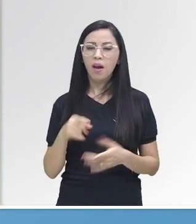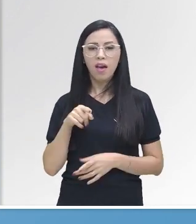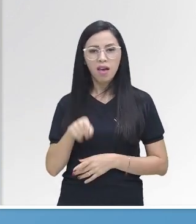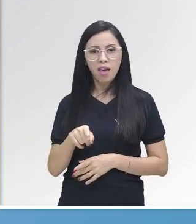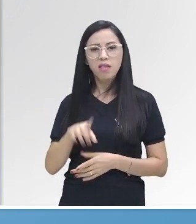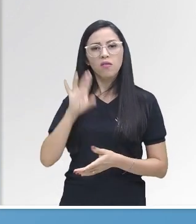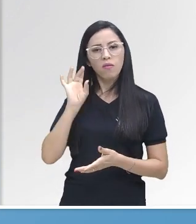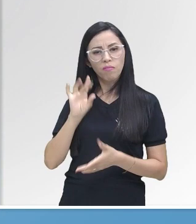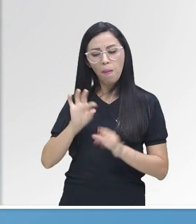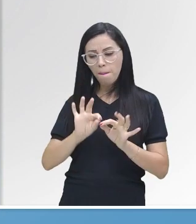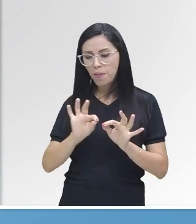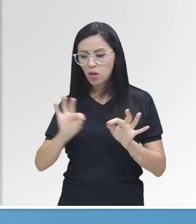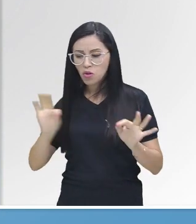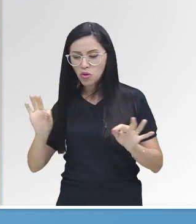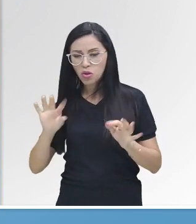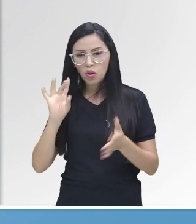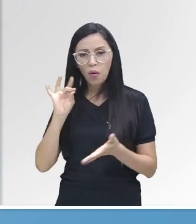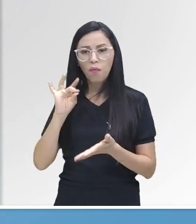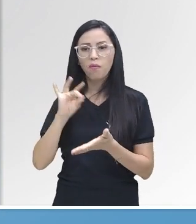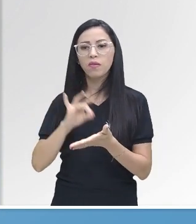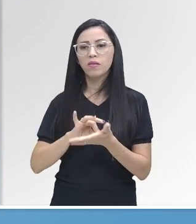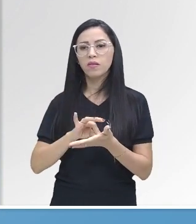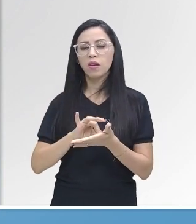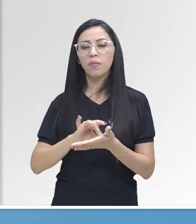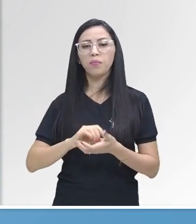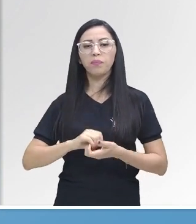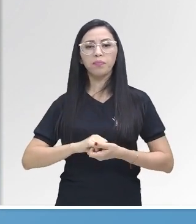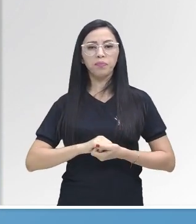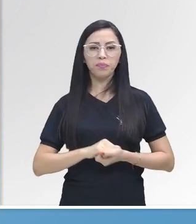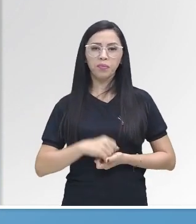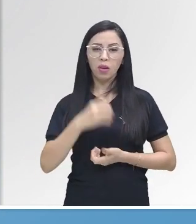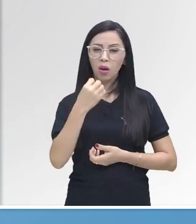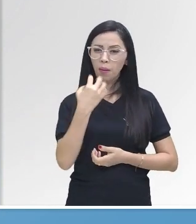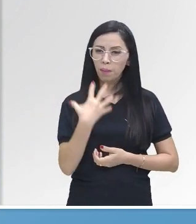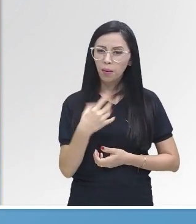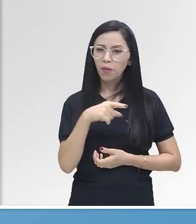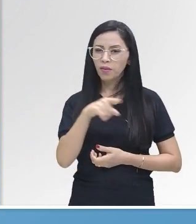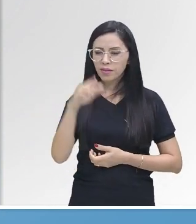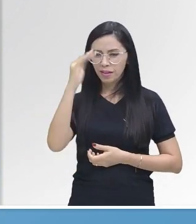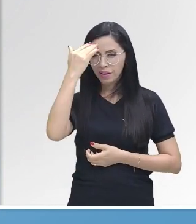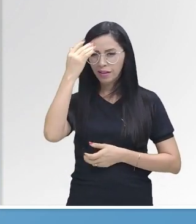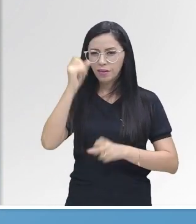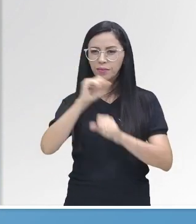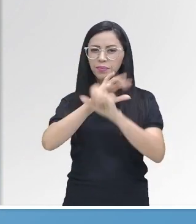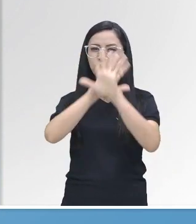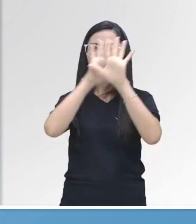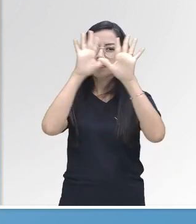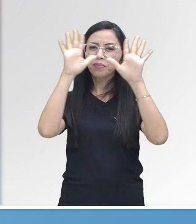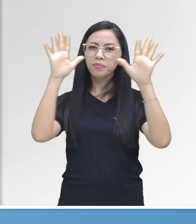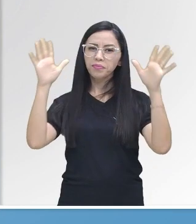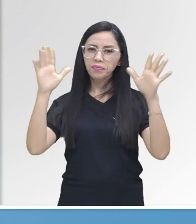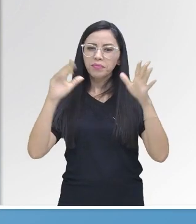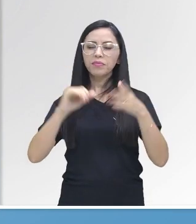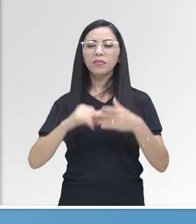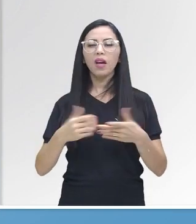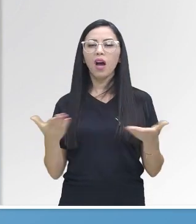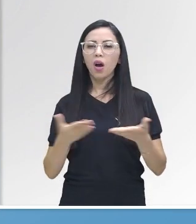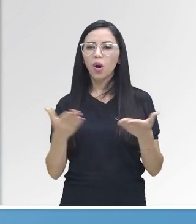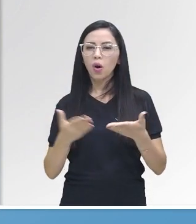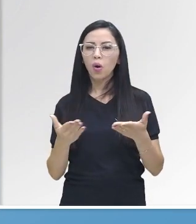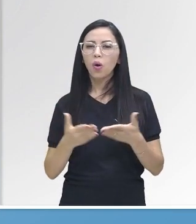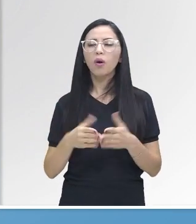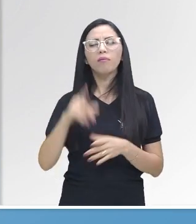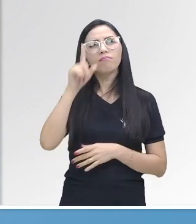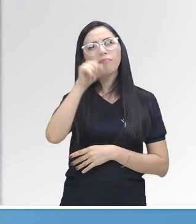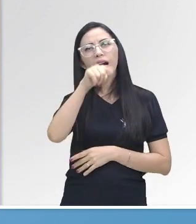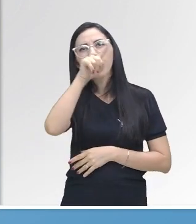sim, medidas padronizadas. Que bom que você entendeu. Marcamos os não padronizados, os